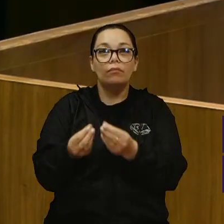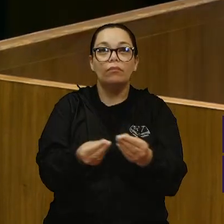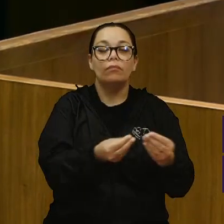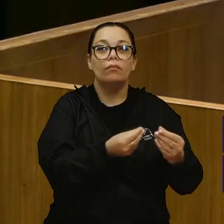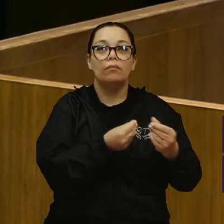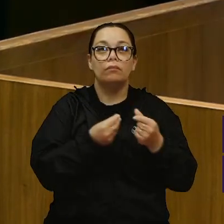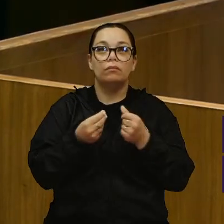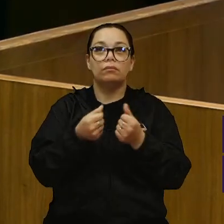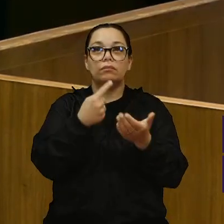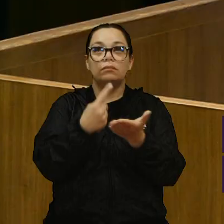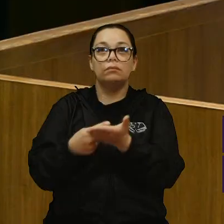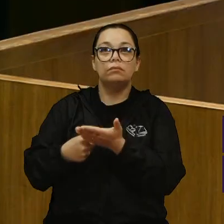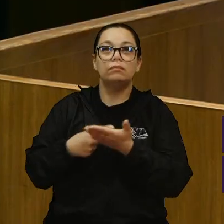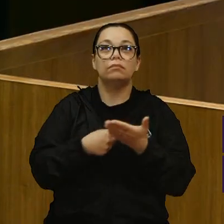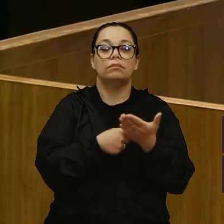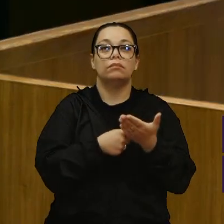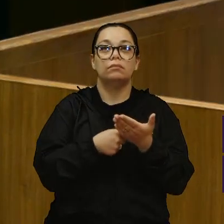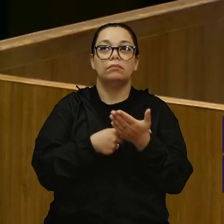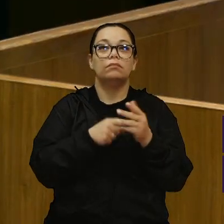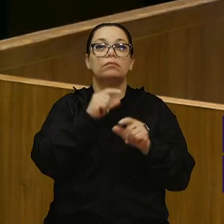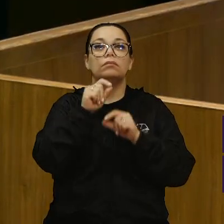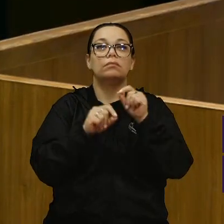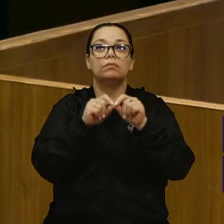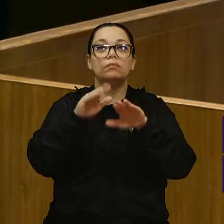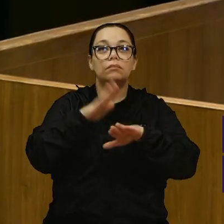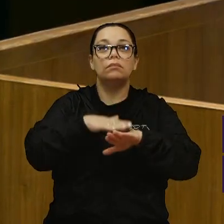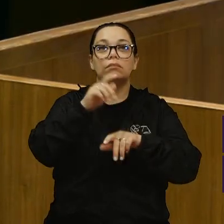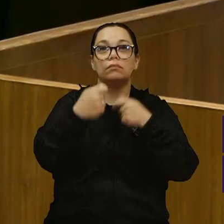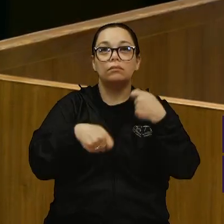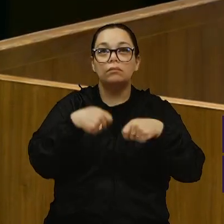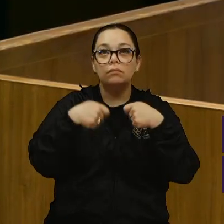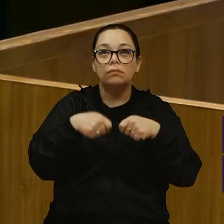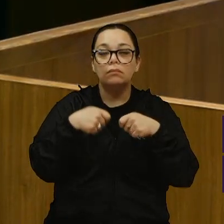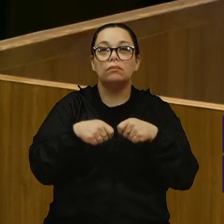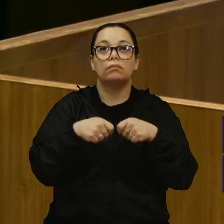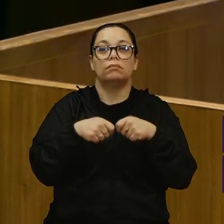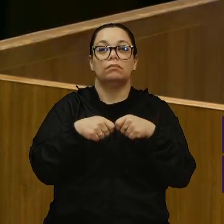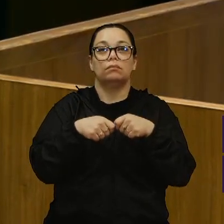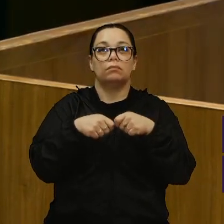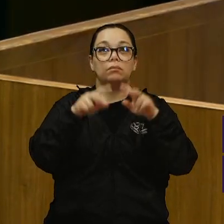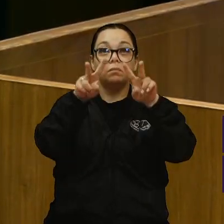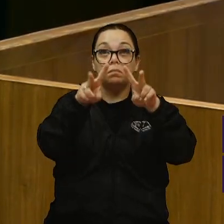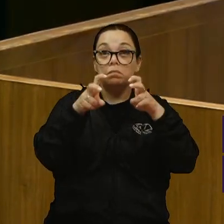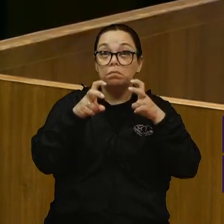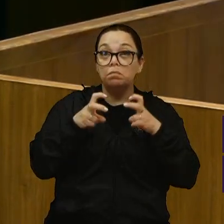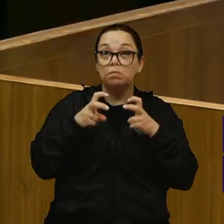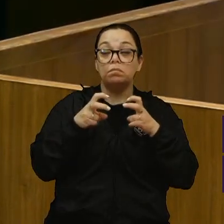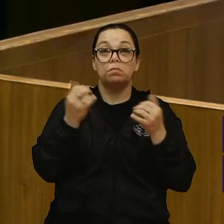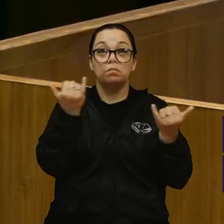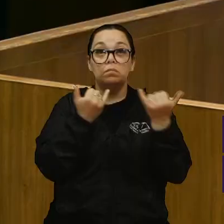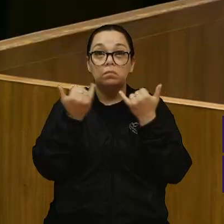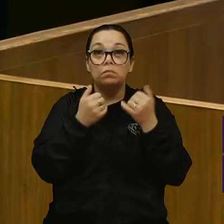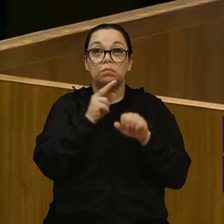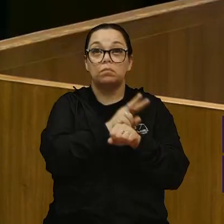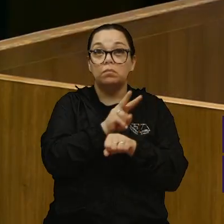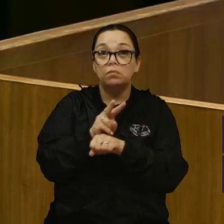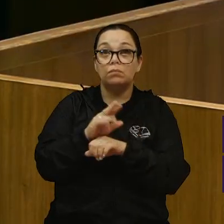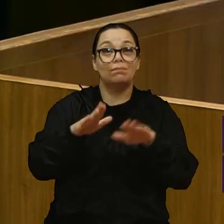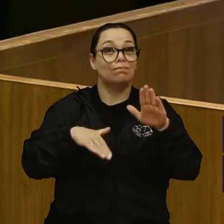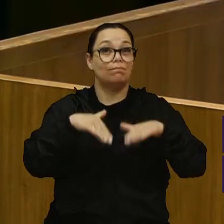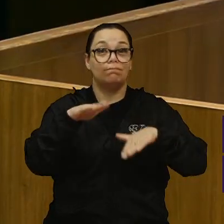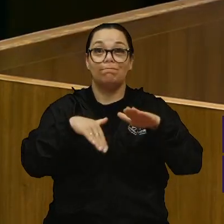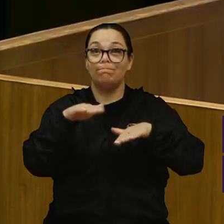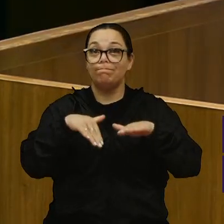e comprometido com quem mais precisa ser visto, ouvido e protegido, e que muitas vezes